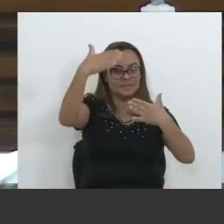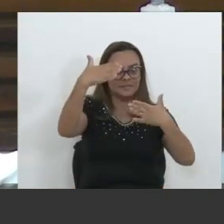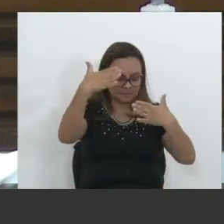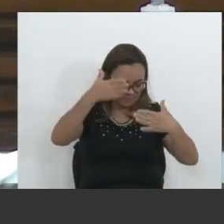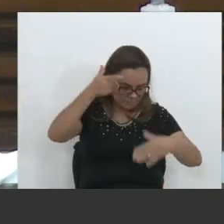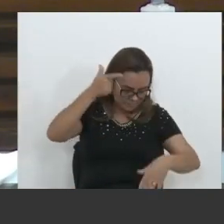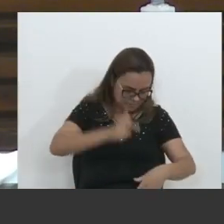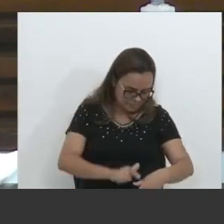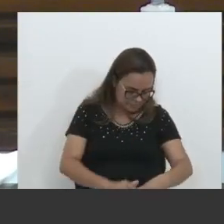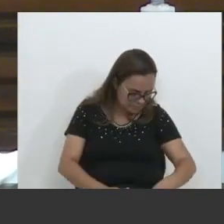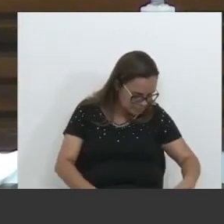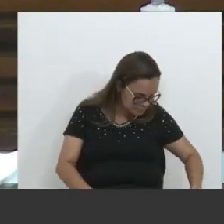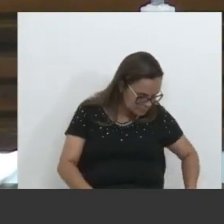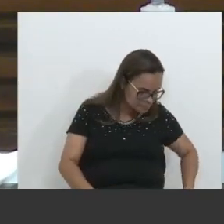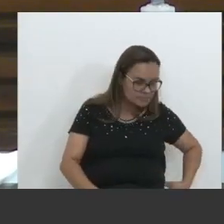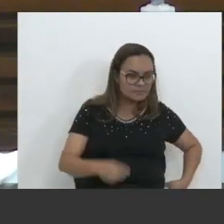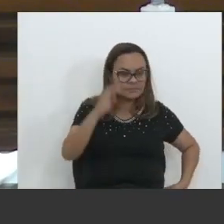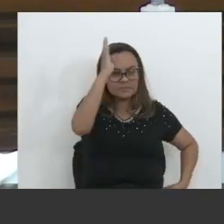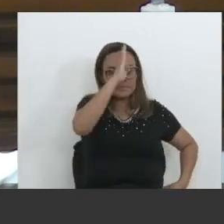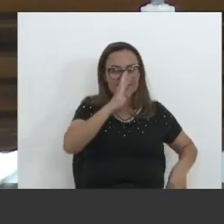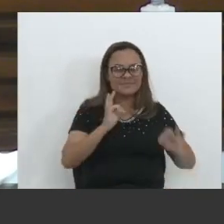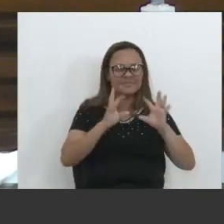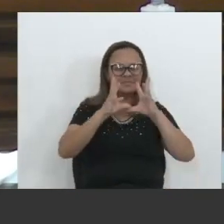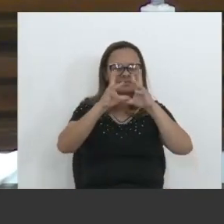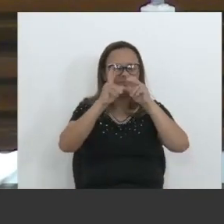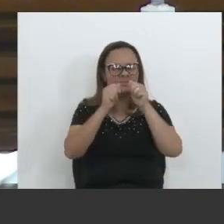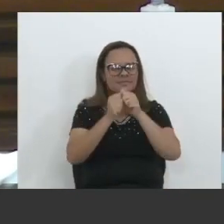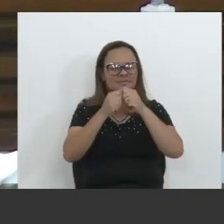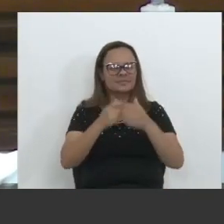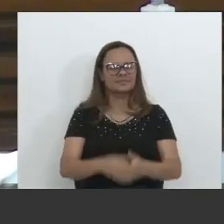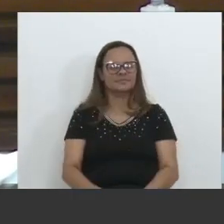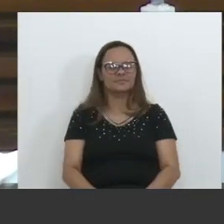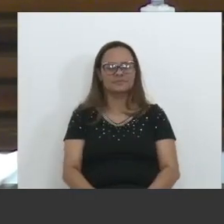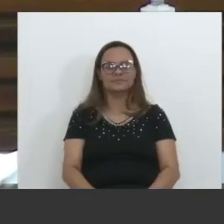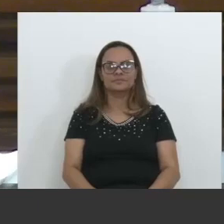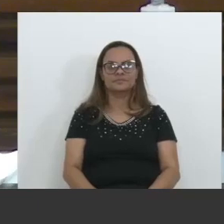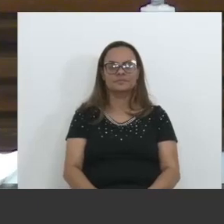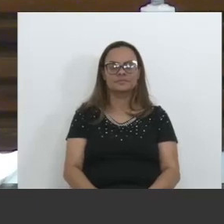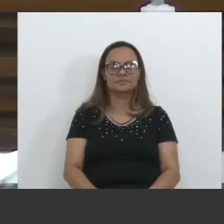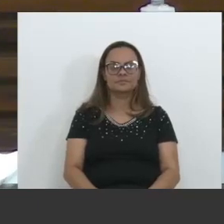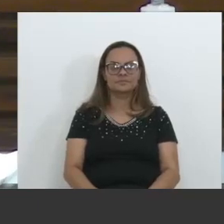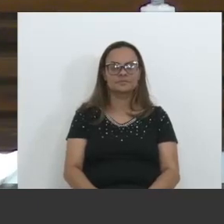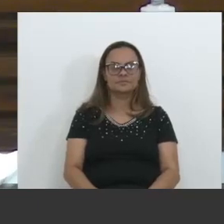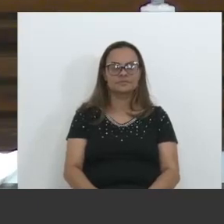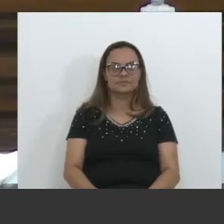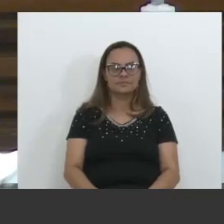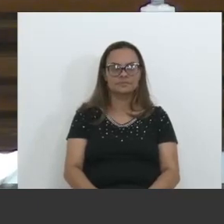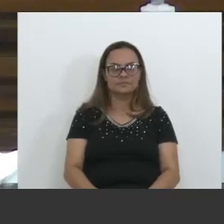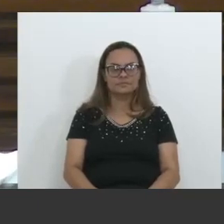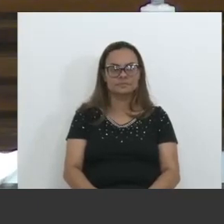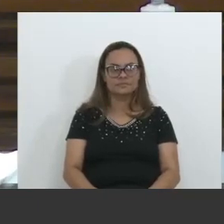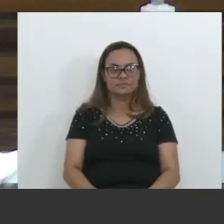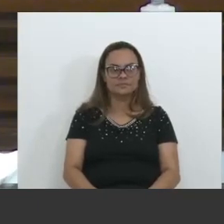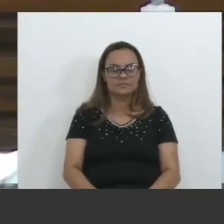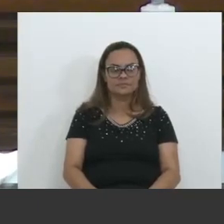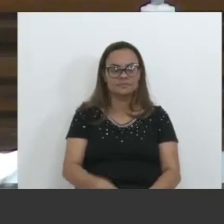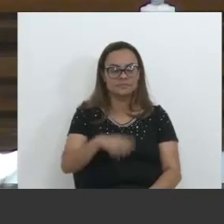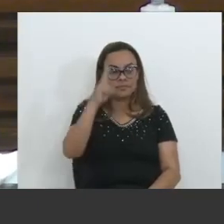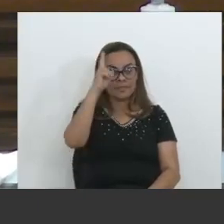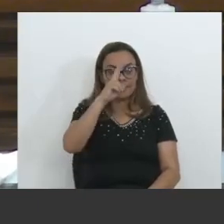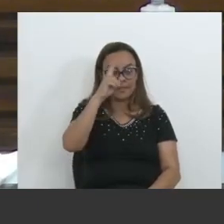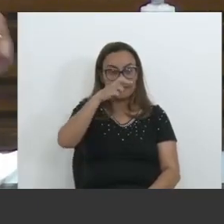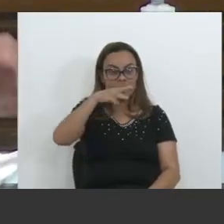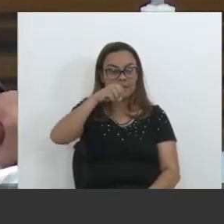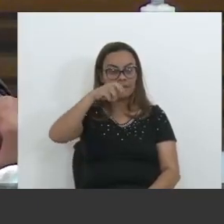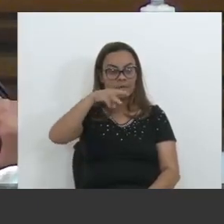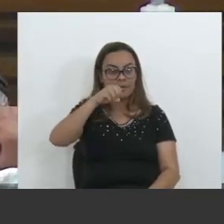tá o Brasil inteiro vai ver a a os meninos né o o o filme dos Mamonas Relembrar os Mamonas E torcer pra